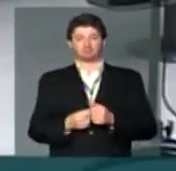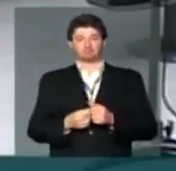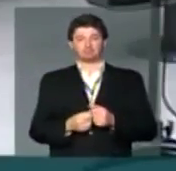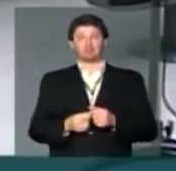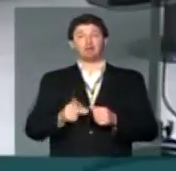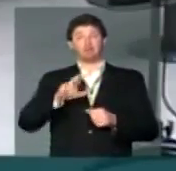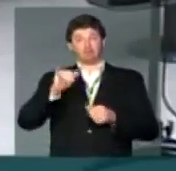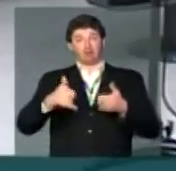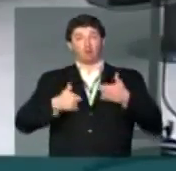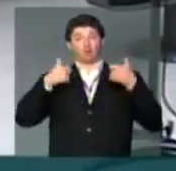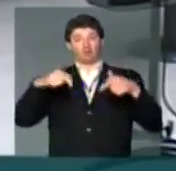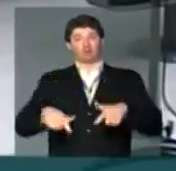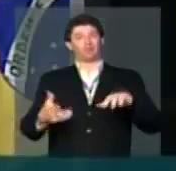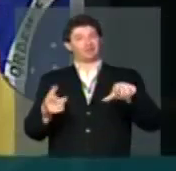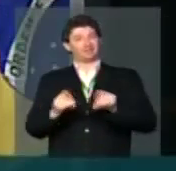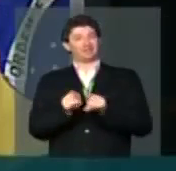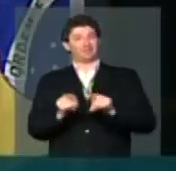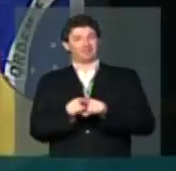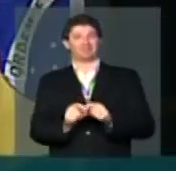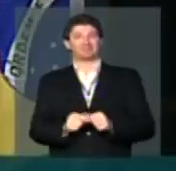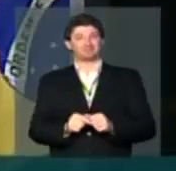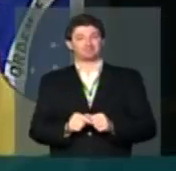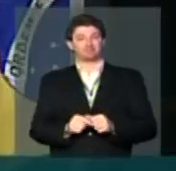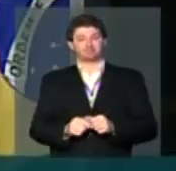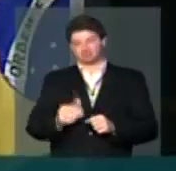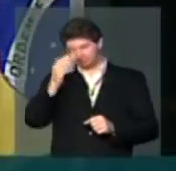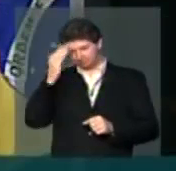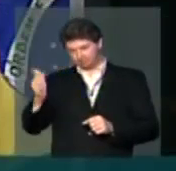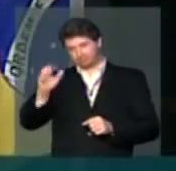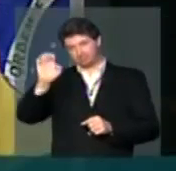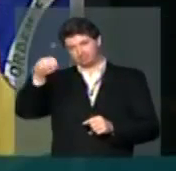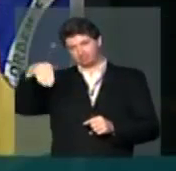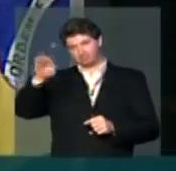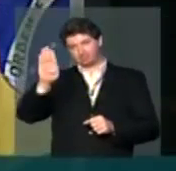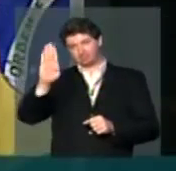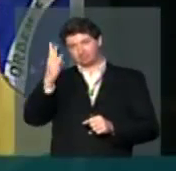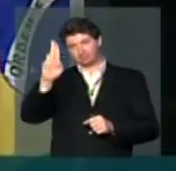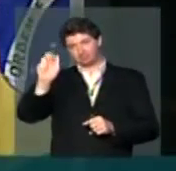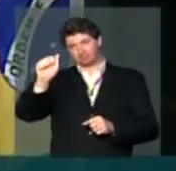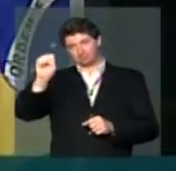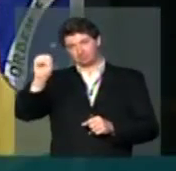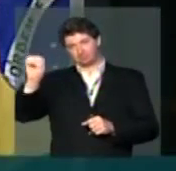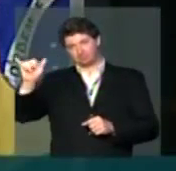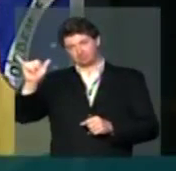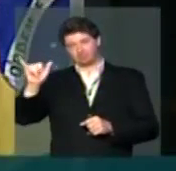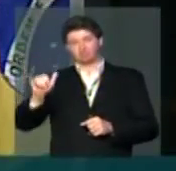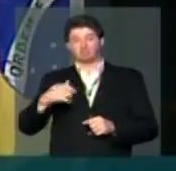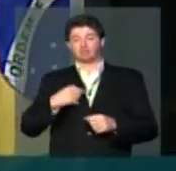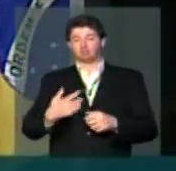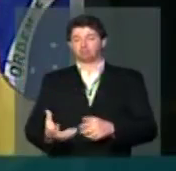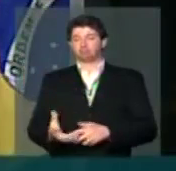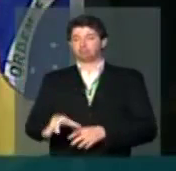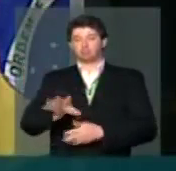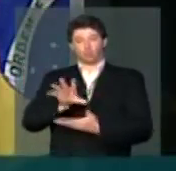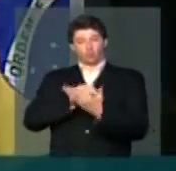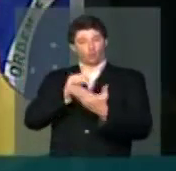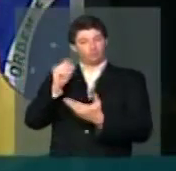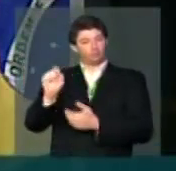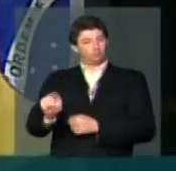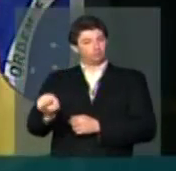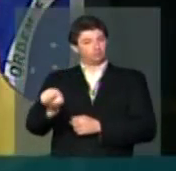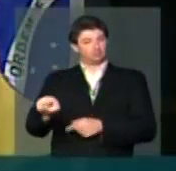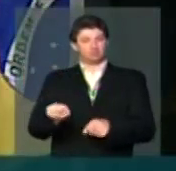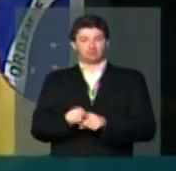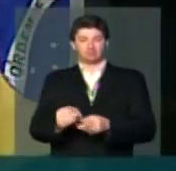Congresso Nacional. Muito obrigado. Muito obrigado, deputado Embaçaí. Vossa Excelência é uma grande referência e uma grande inspiração para mim, pode ter certeza